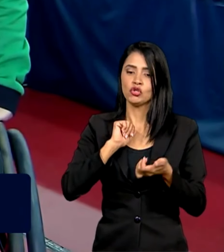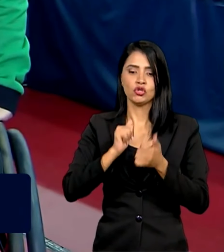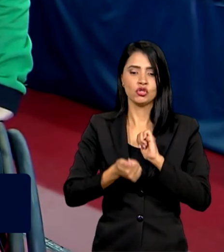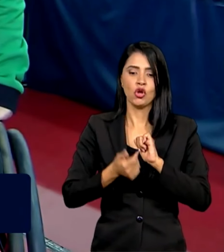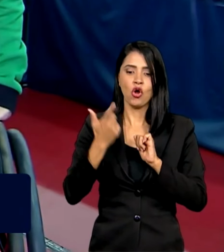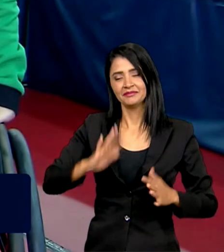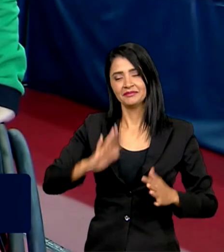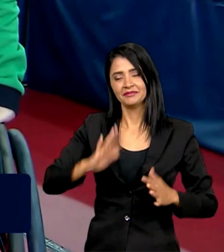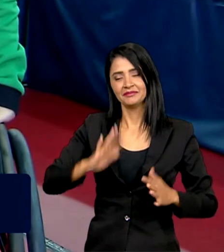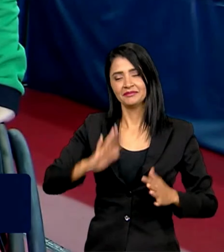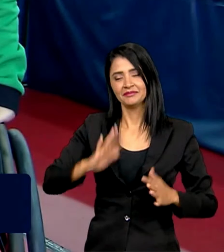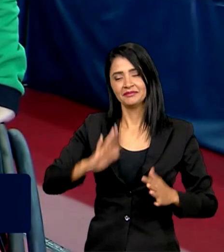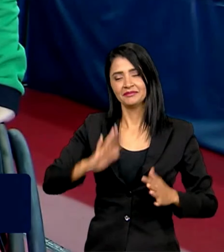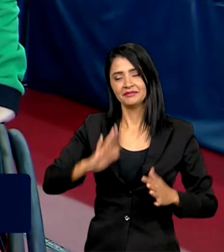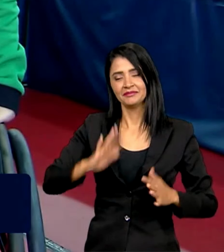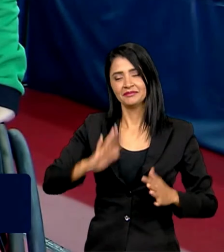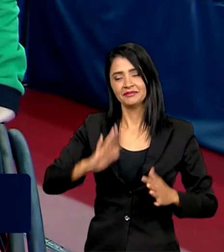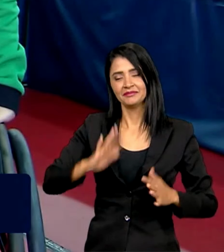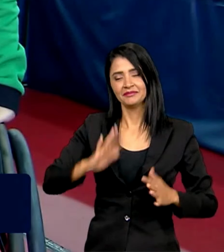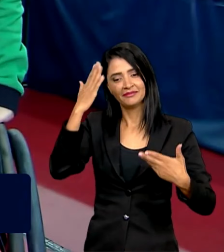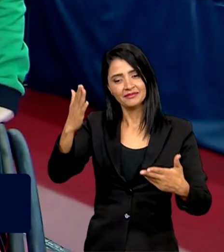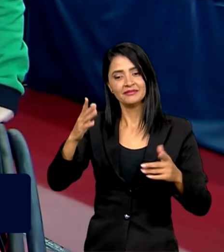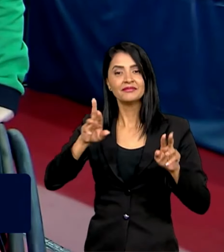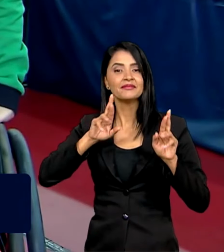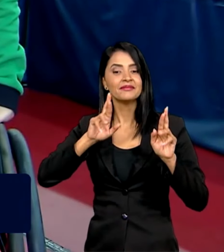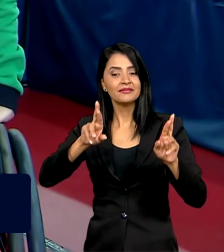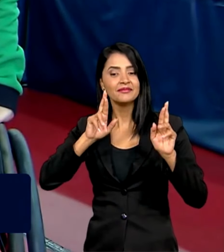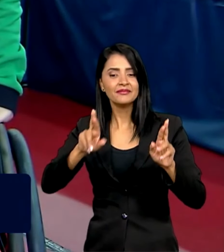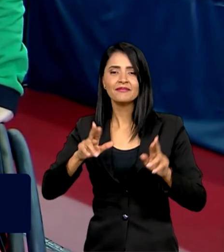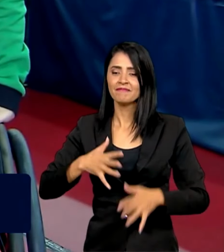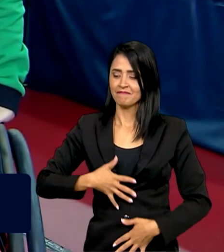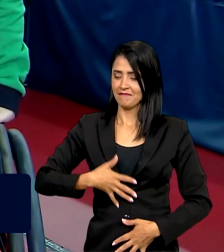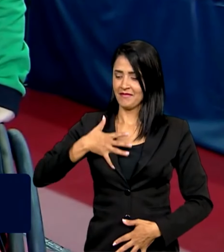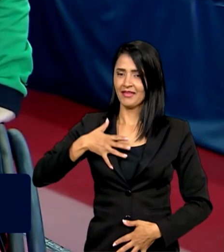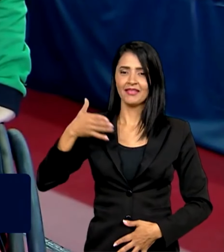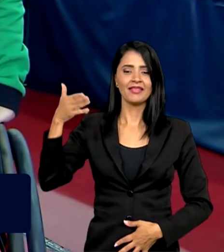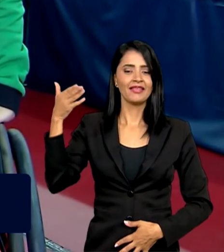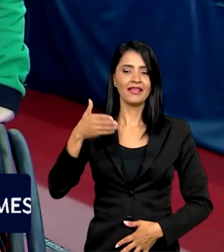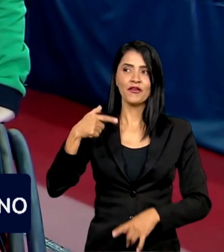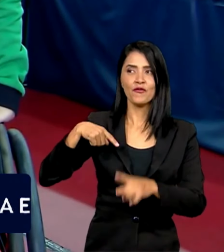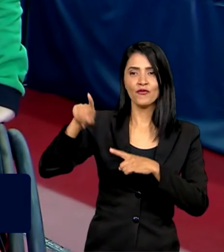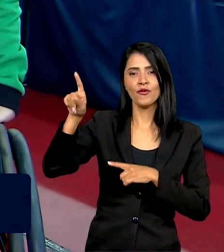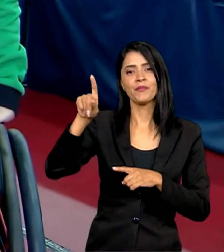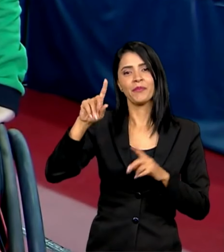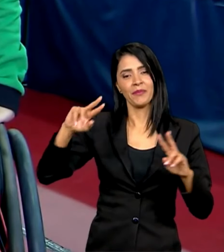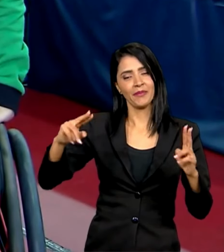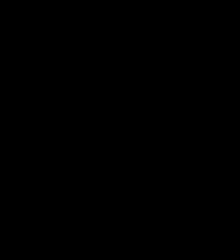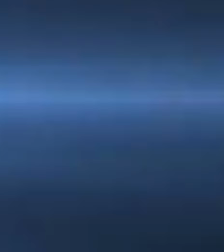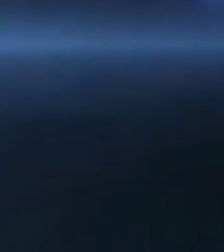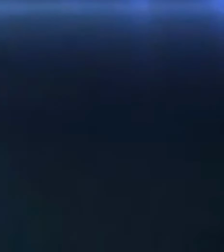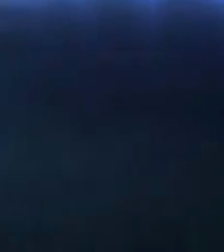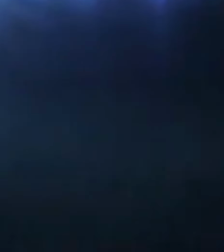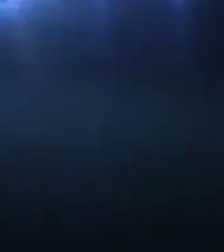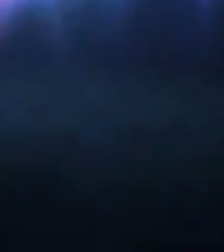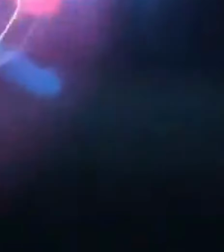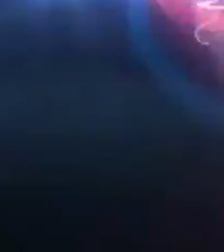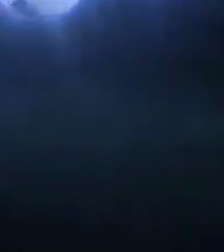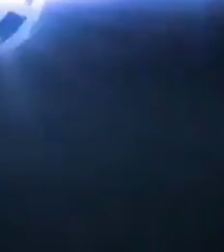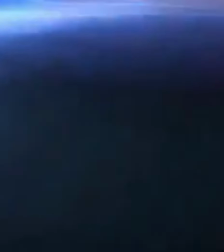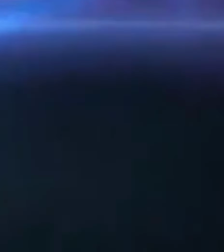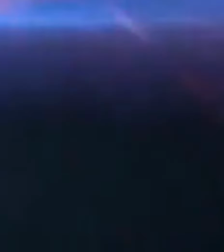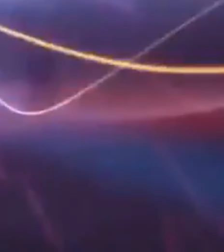diário de atleta para vocês felizes. Obrigada pela torcida aí, é uma honra tá ir para Paris representar o nosso Brasil.